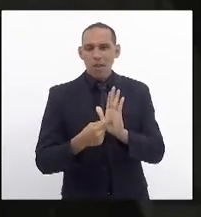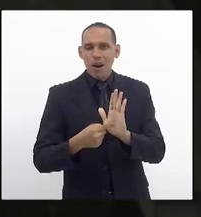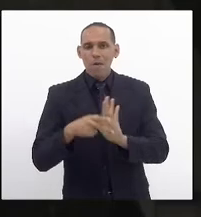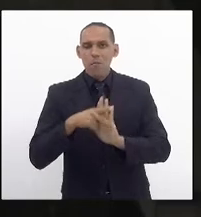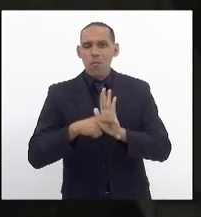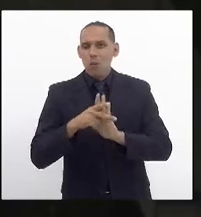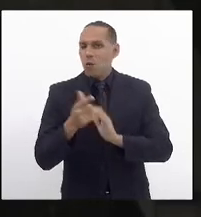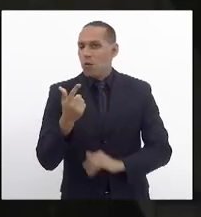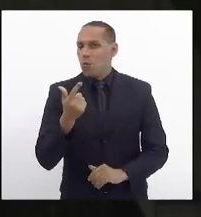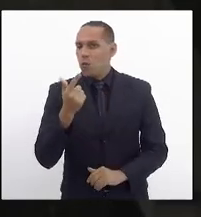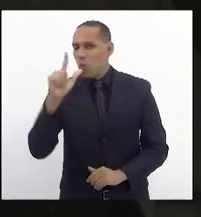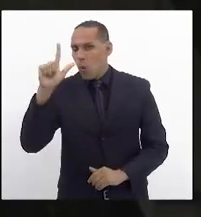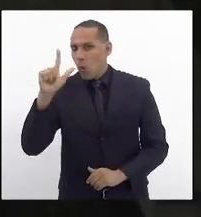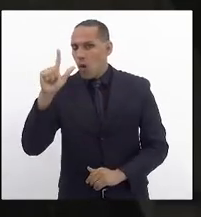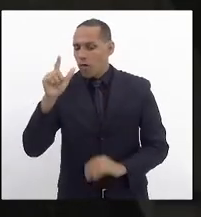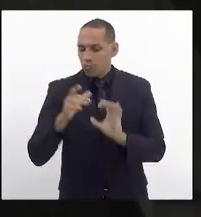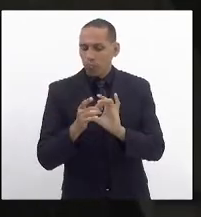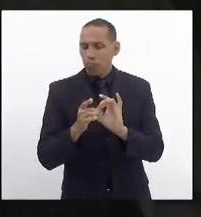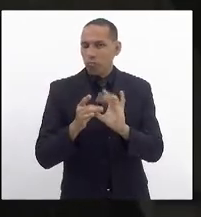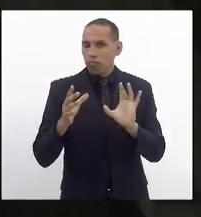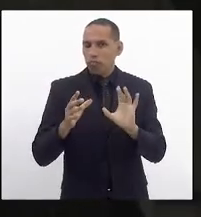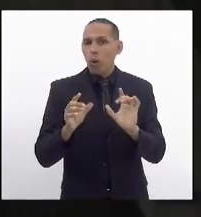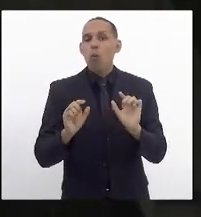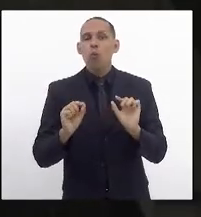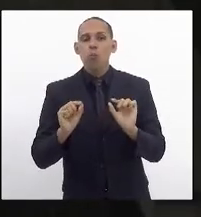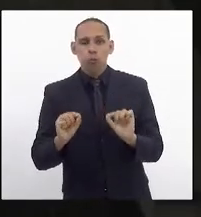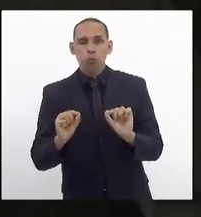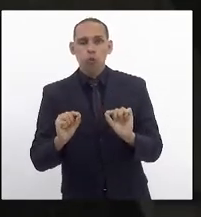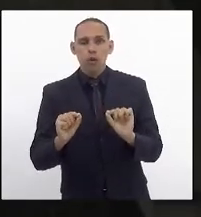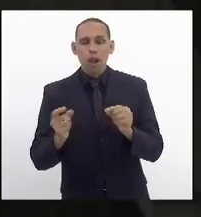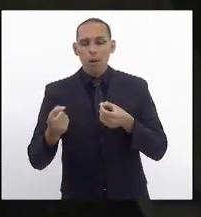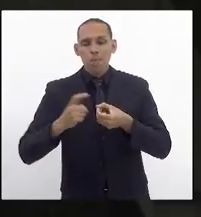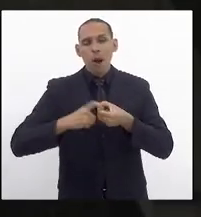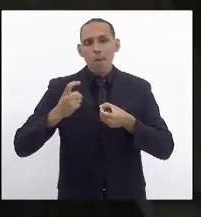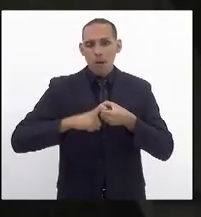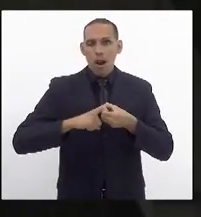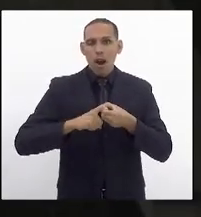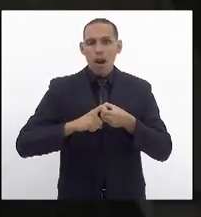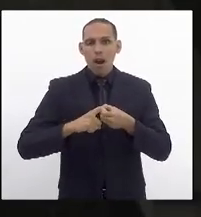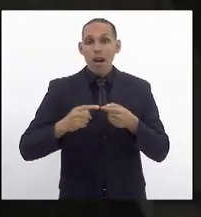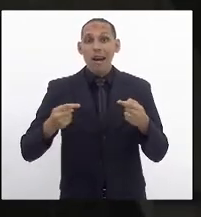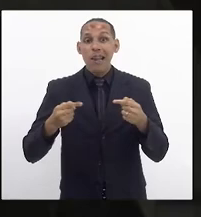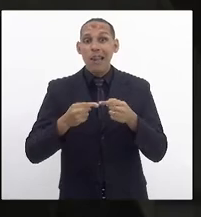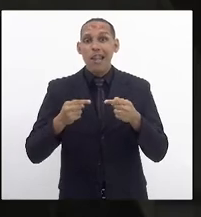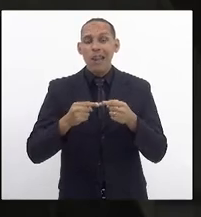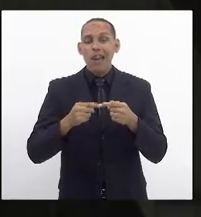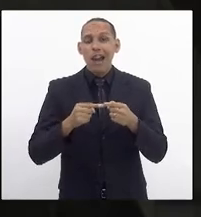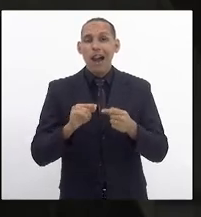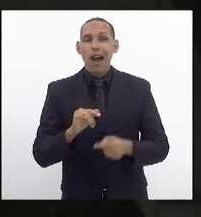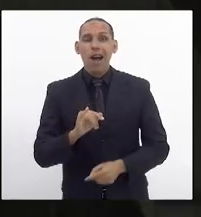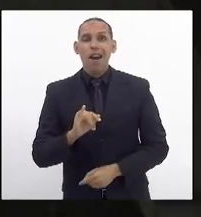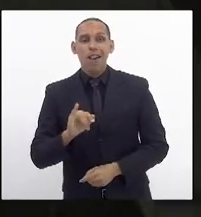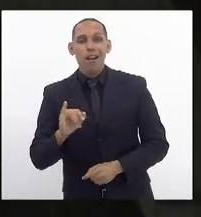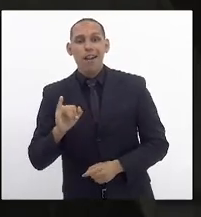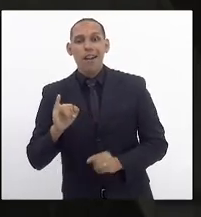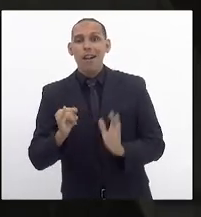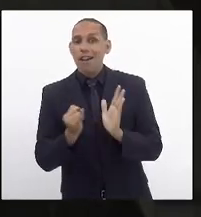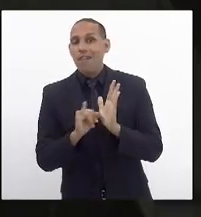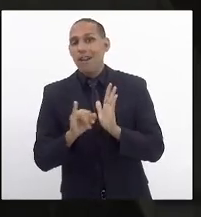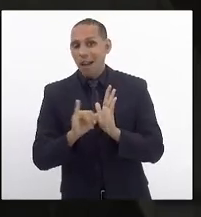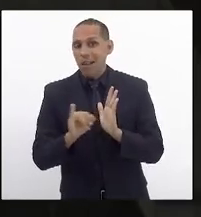projeto autorizativo para que a reposição inflacionária de todos os servidores públicos